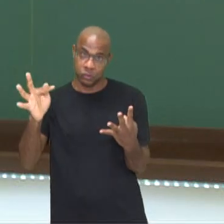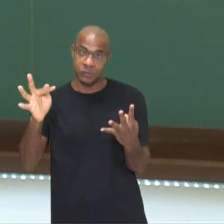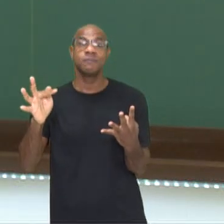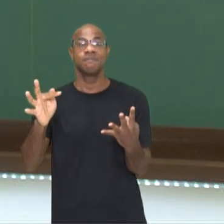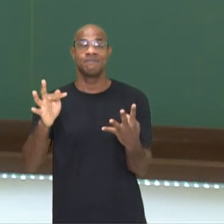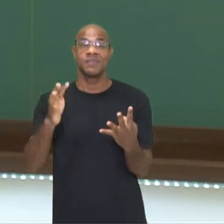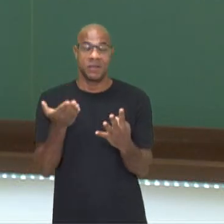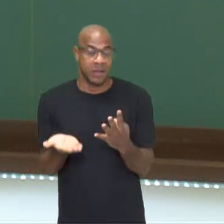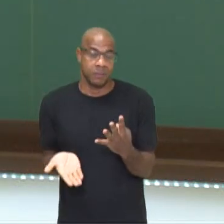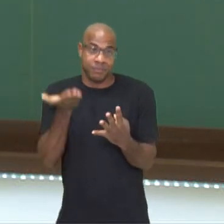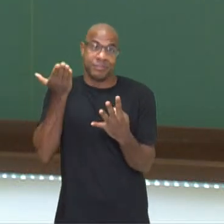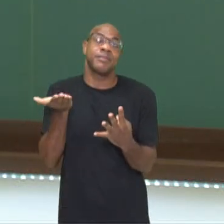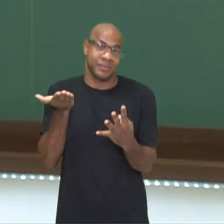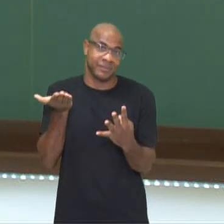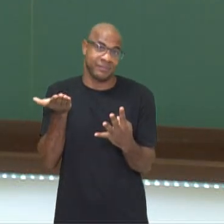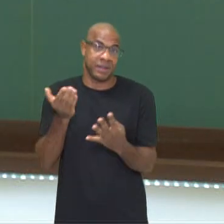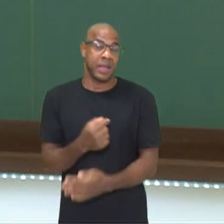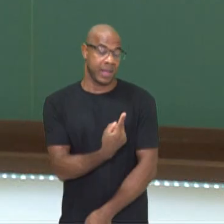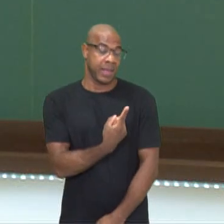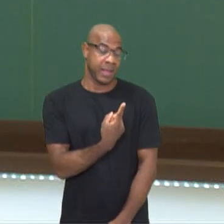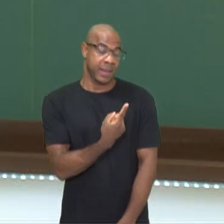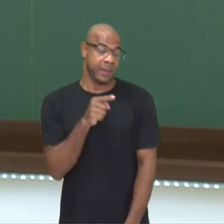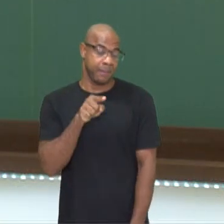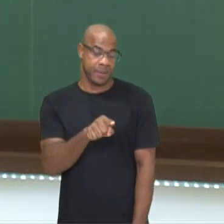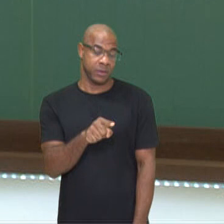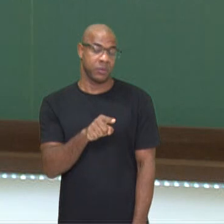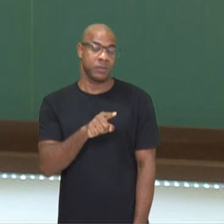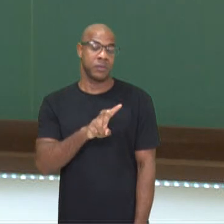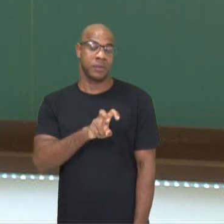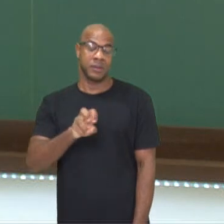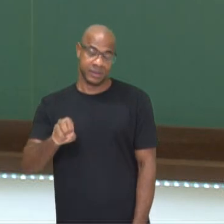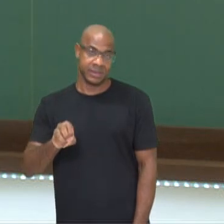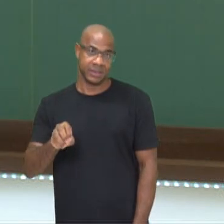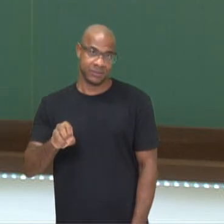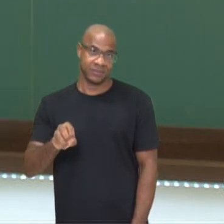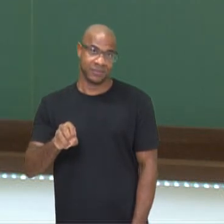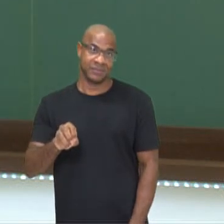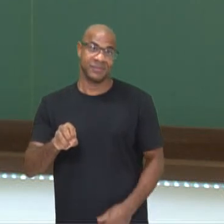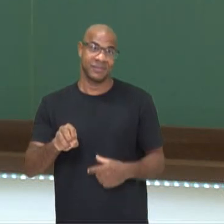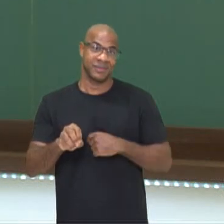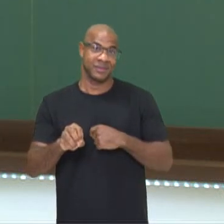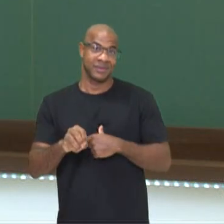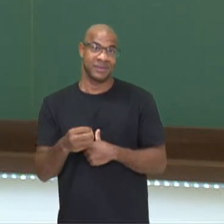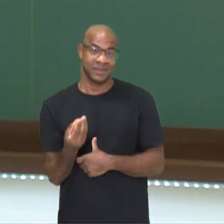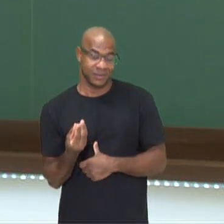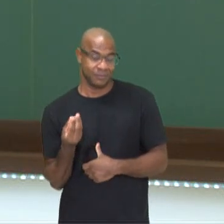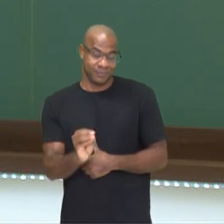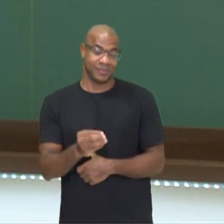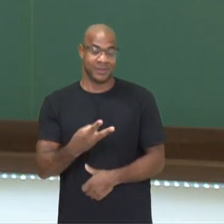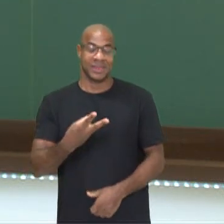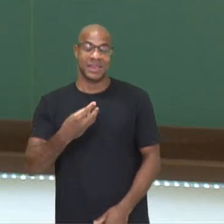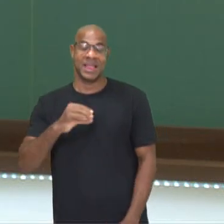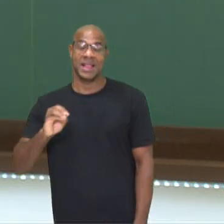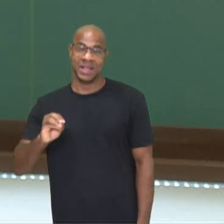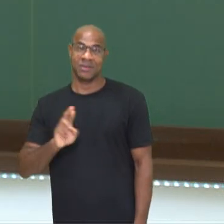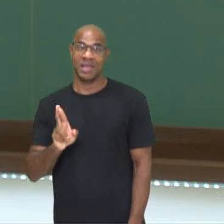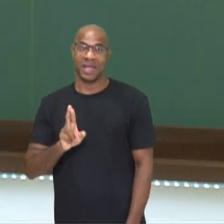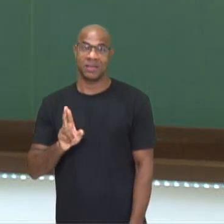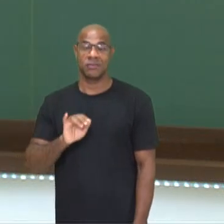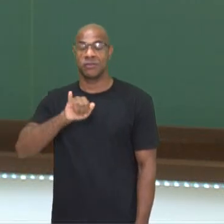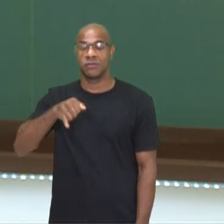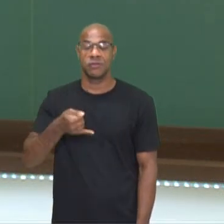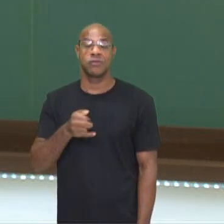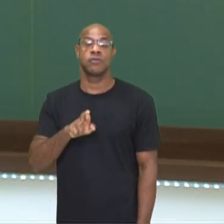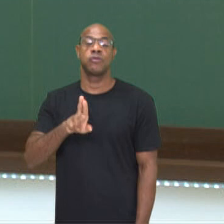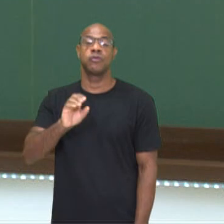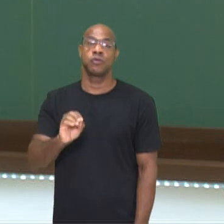o smartphone sairia R$ 1.500, ou seja, ele estava colocando R$ 300 de juros, ok?